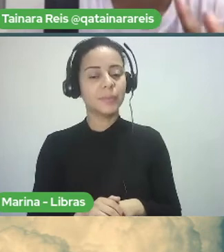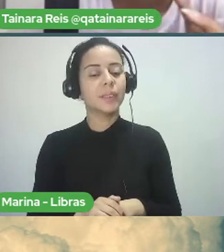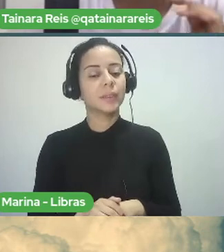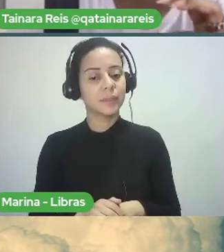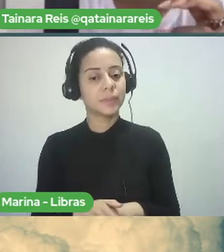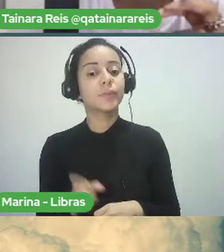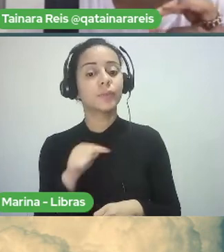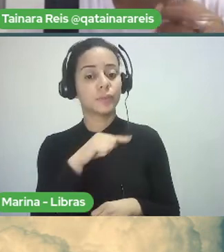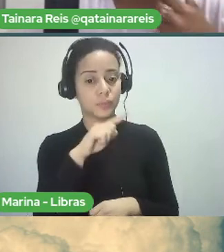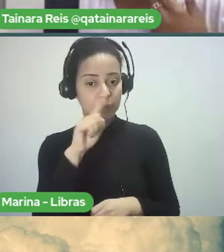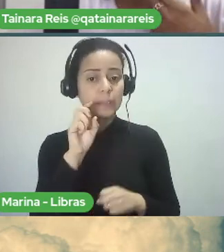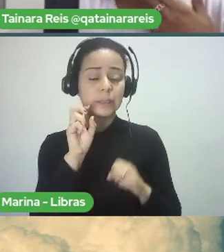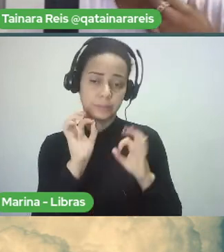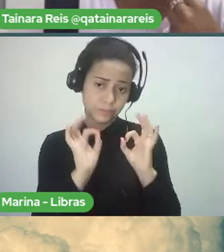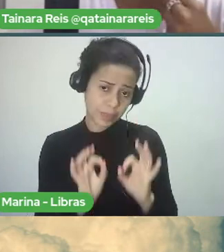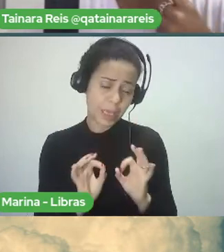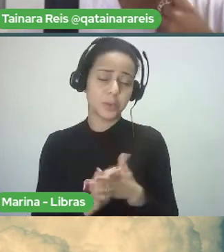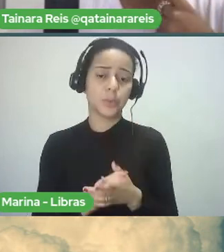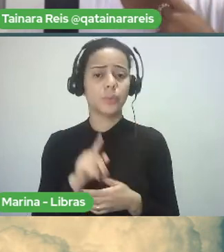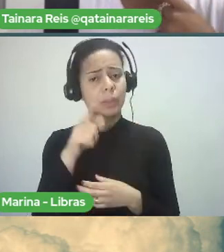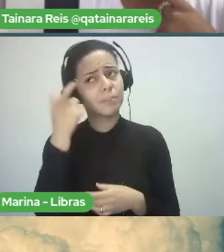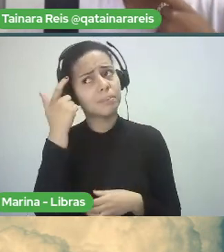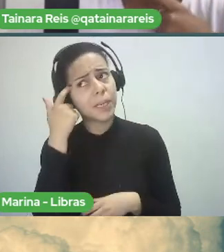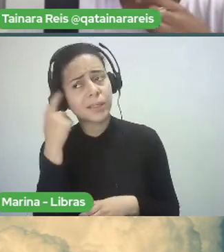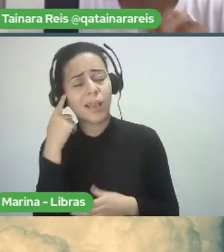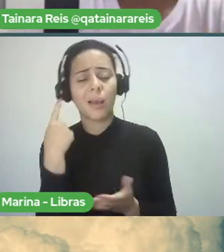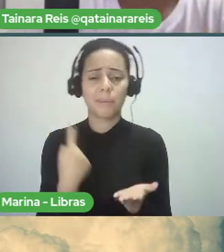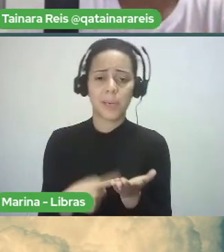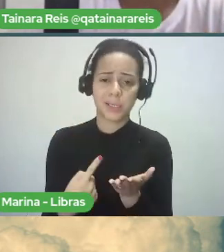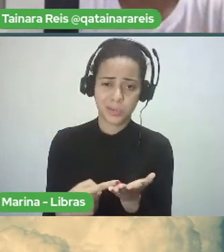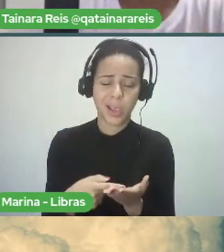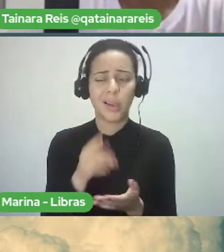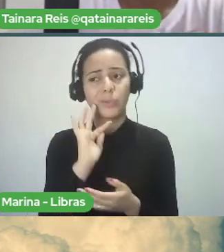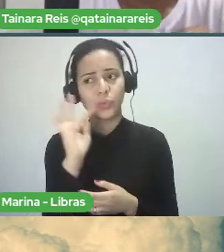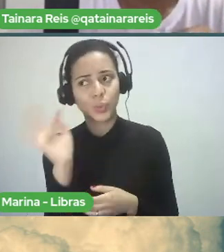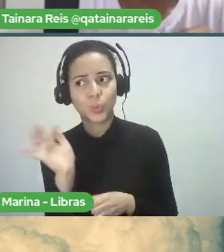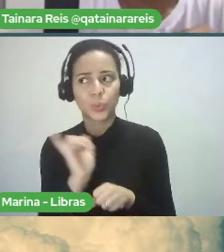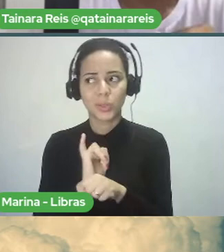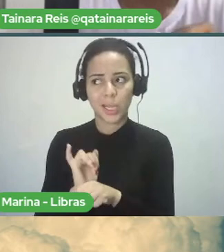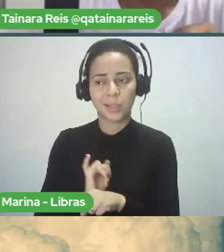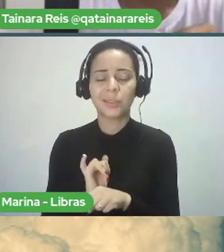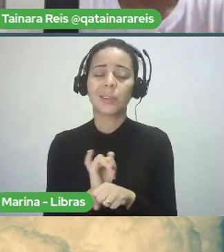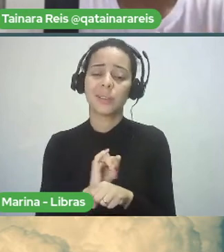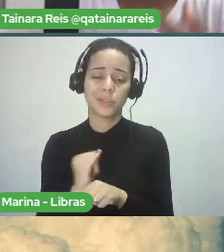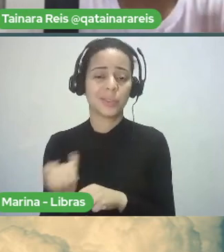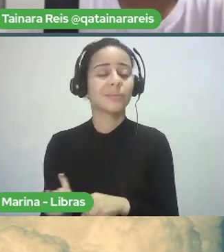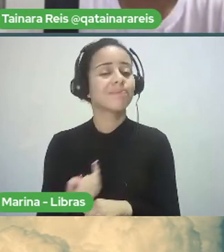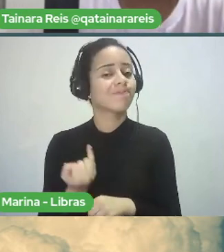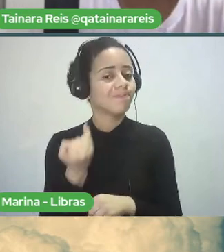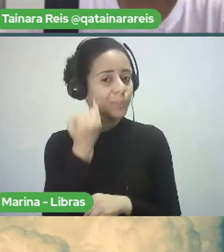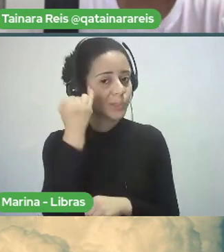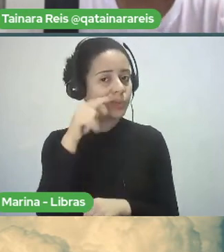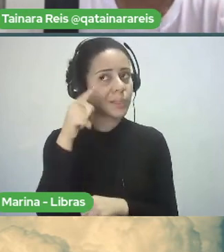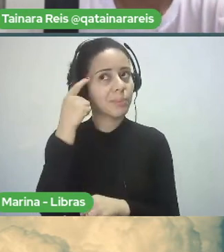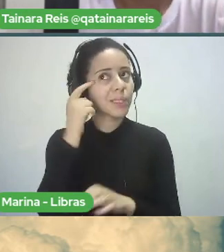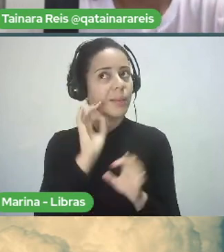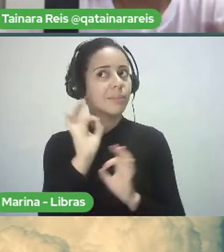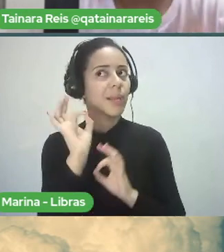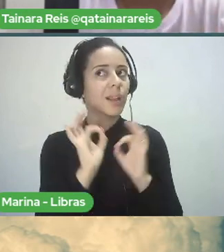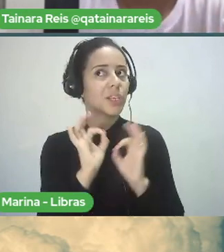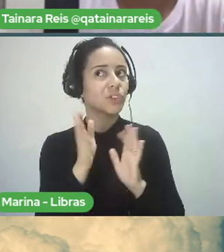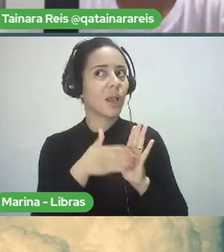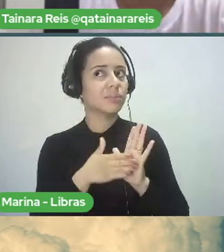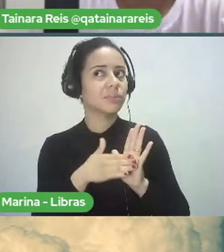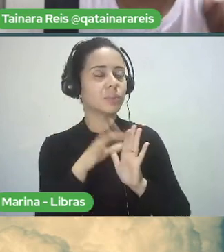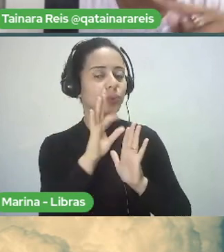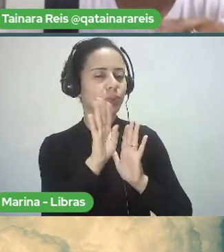abordar isso, planeje como você vai chegar nas pessoas para falar desse tema e planeje como isso pode se encaixar com o